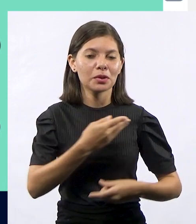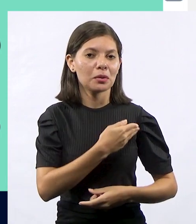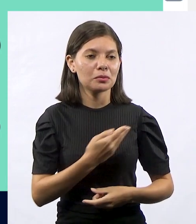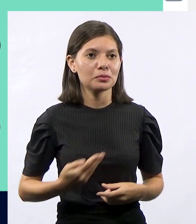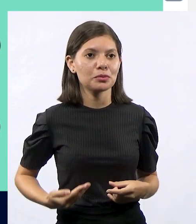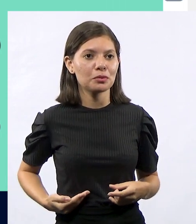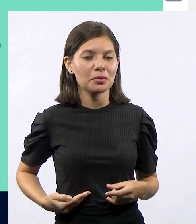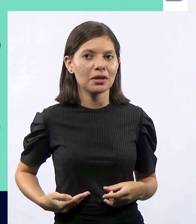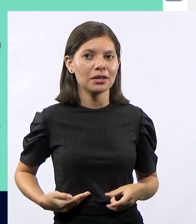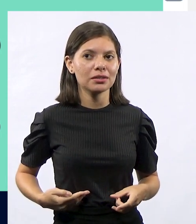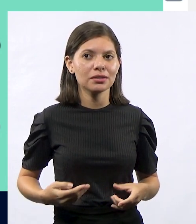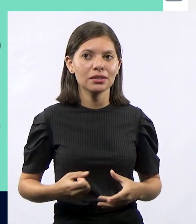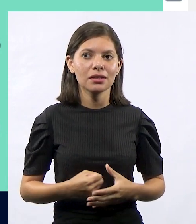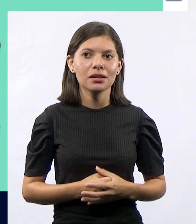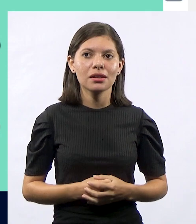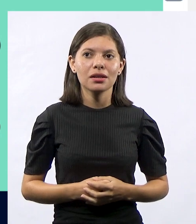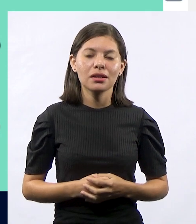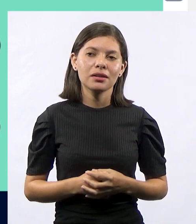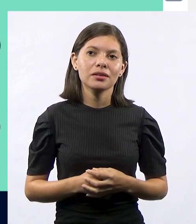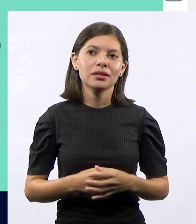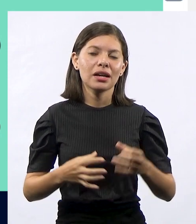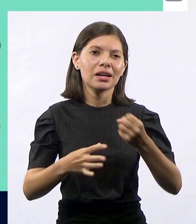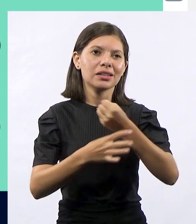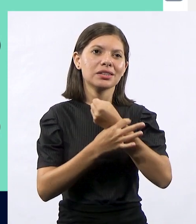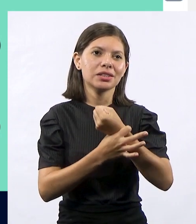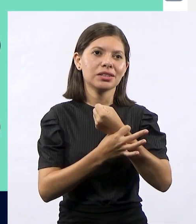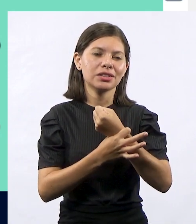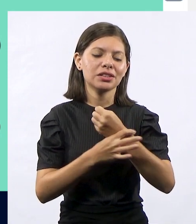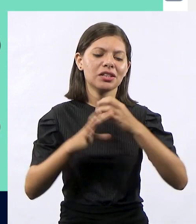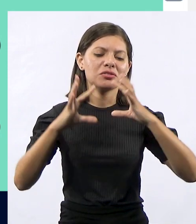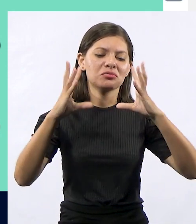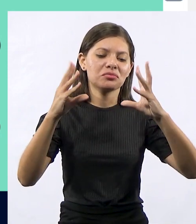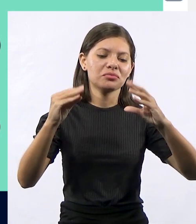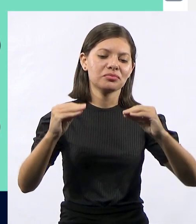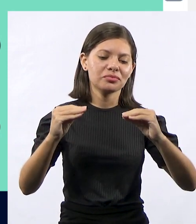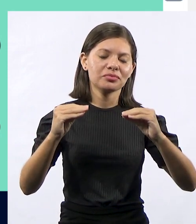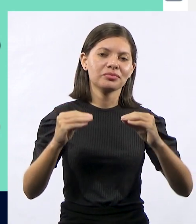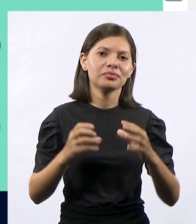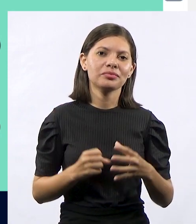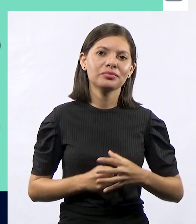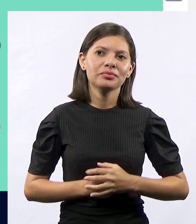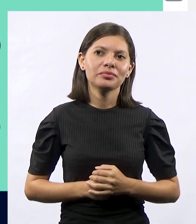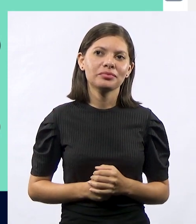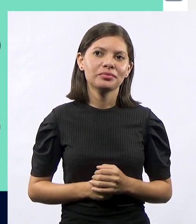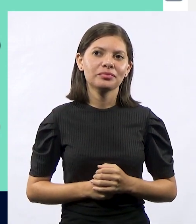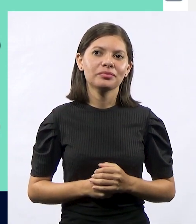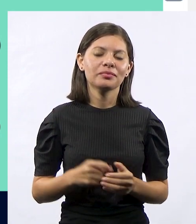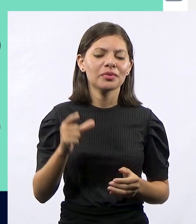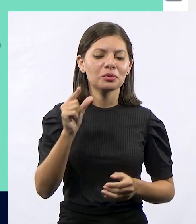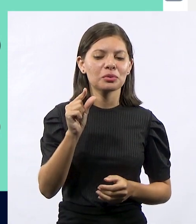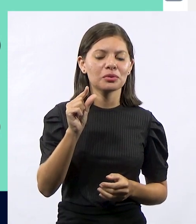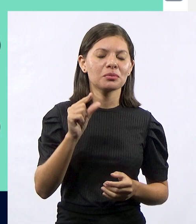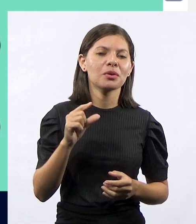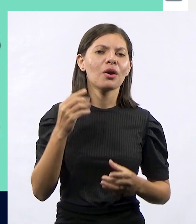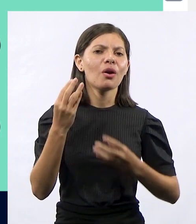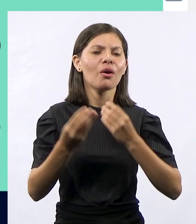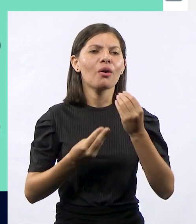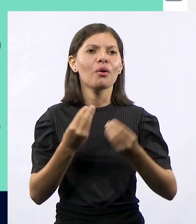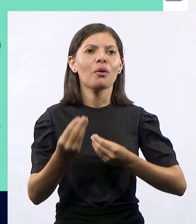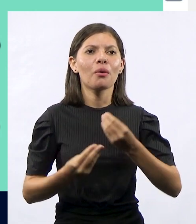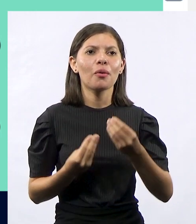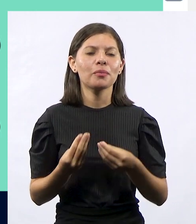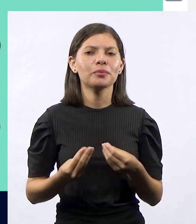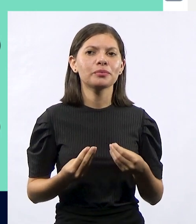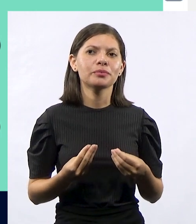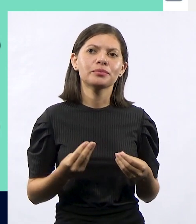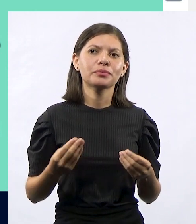políticas públicas, não é verdade? Garantia de padrão. Qualidade, garantia de padrão mínimo. E